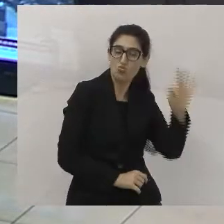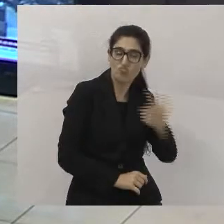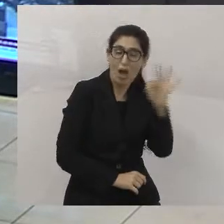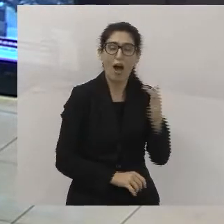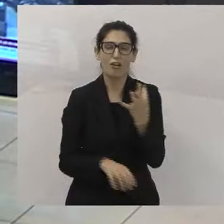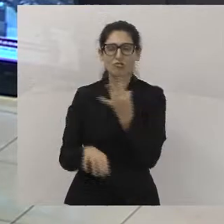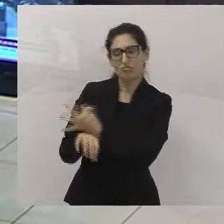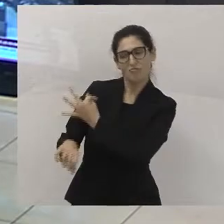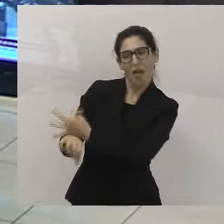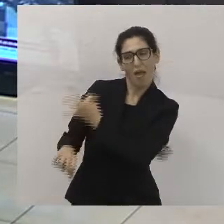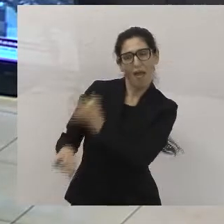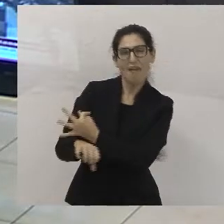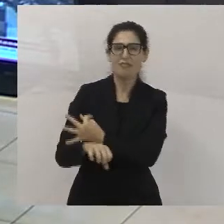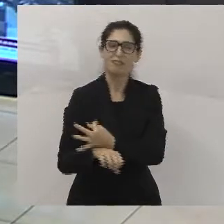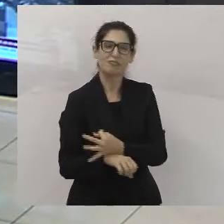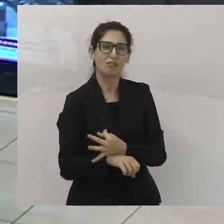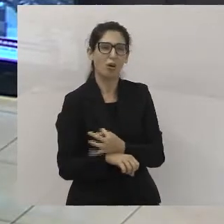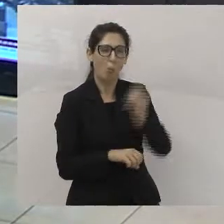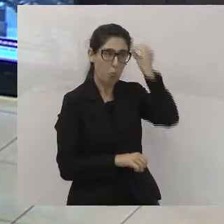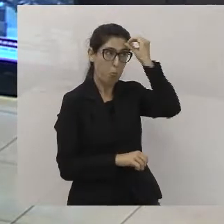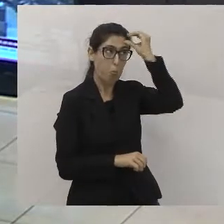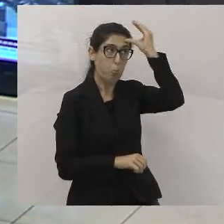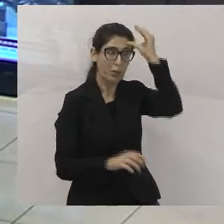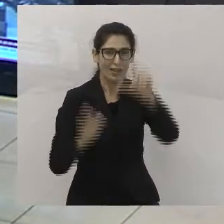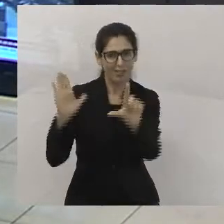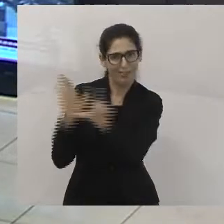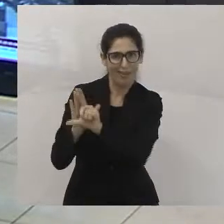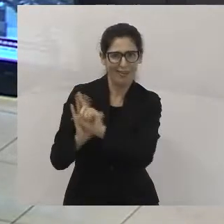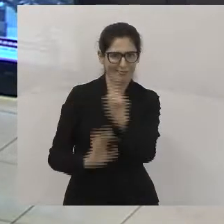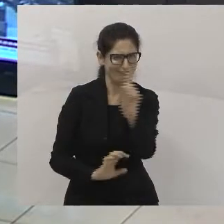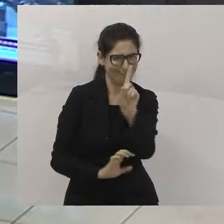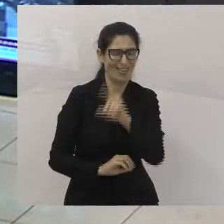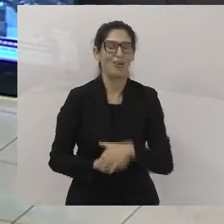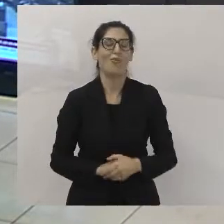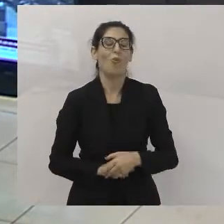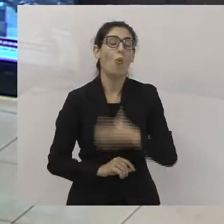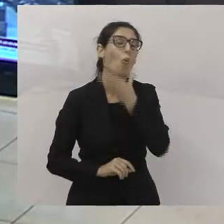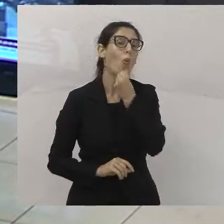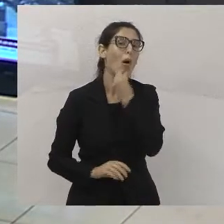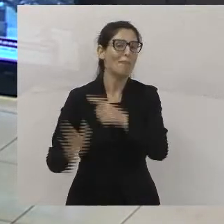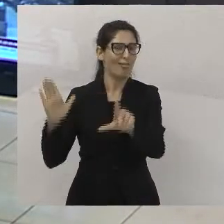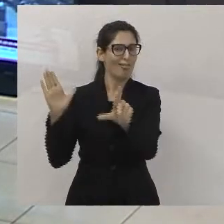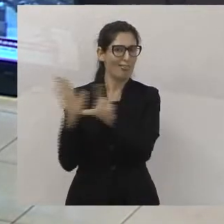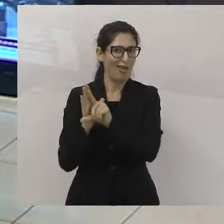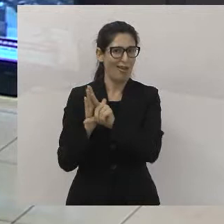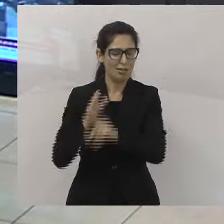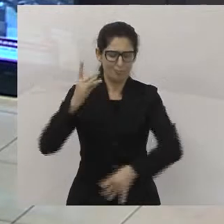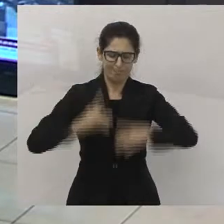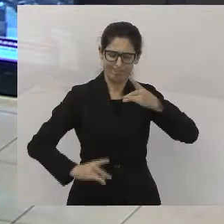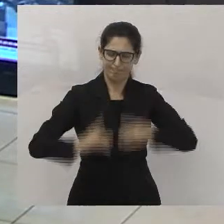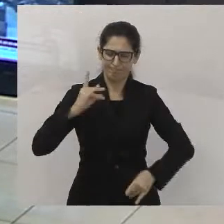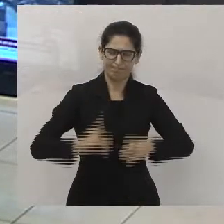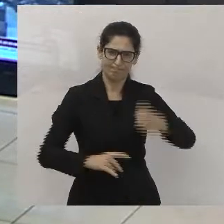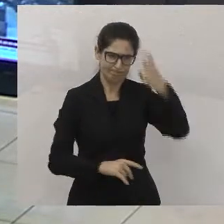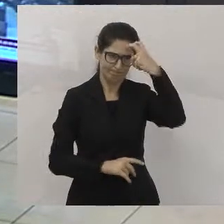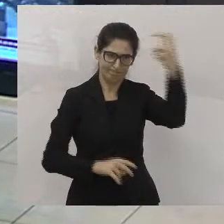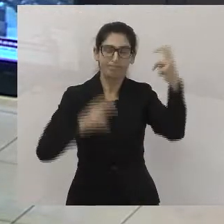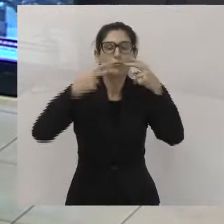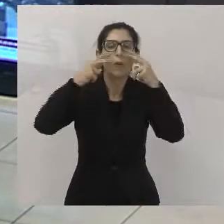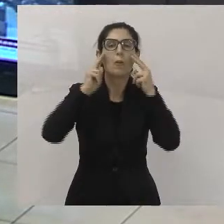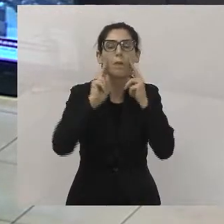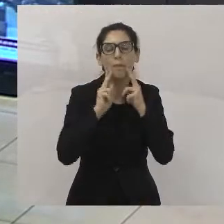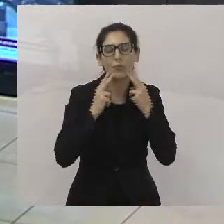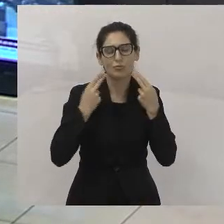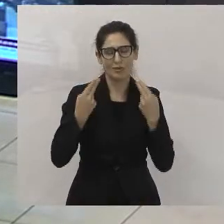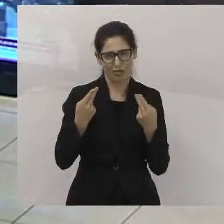técnicas não é o conhecimento da lei o que se exige de um homem público é seriedade honestidade e humildade